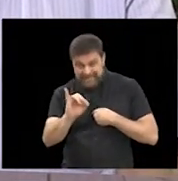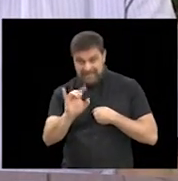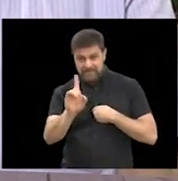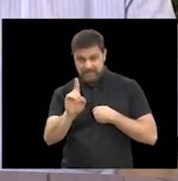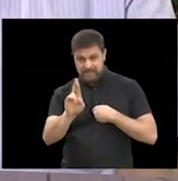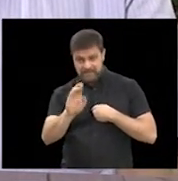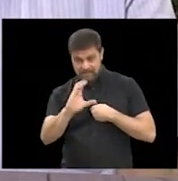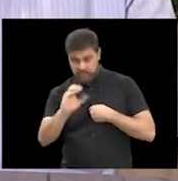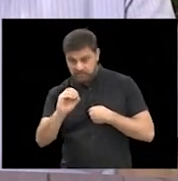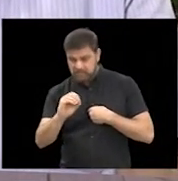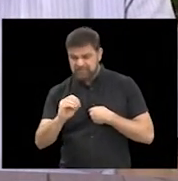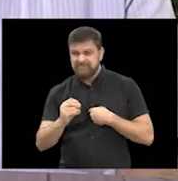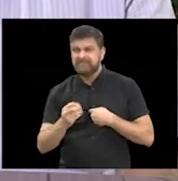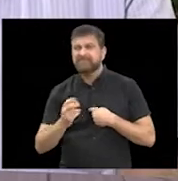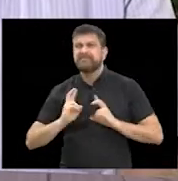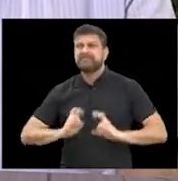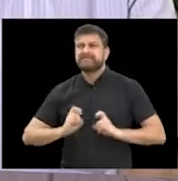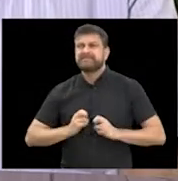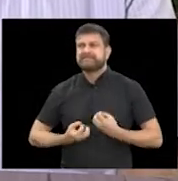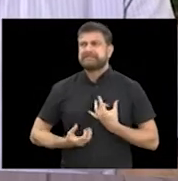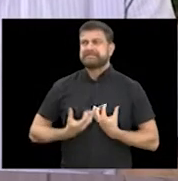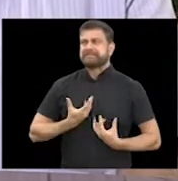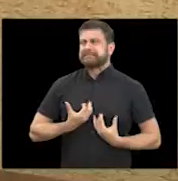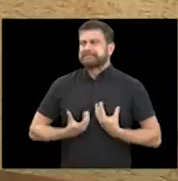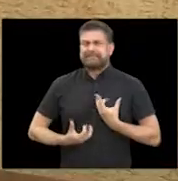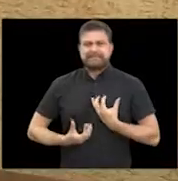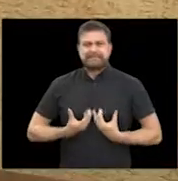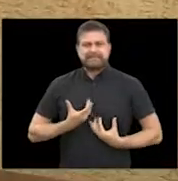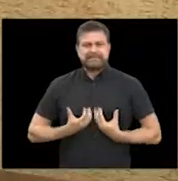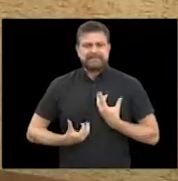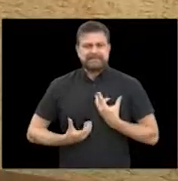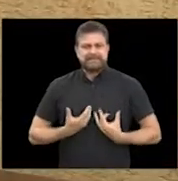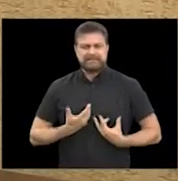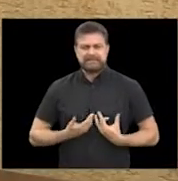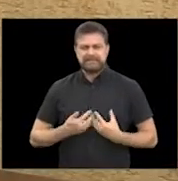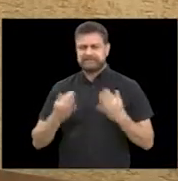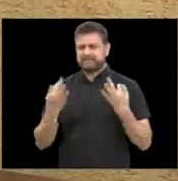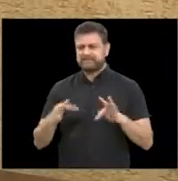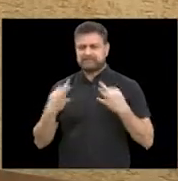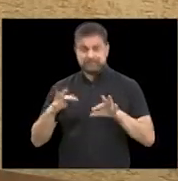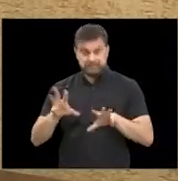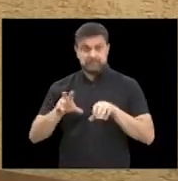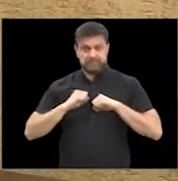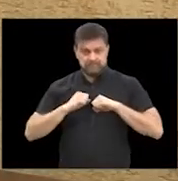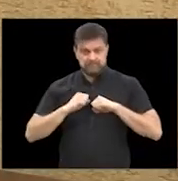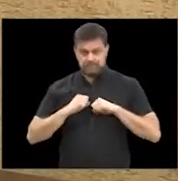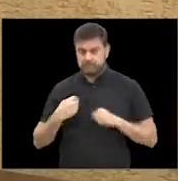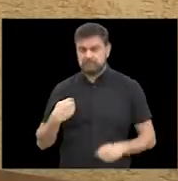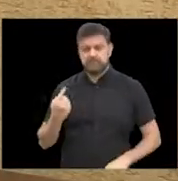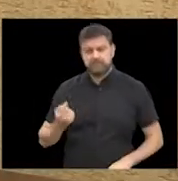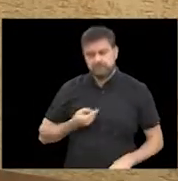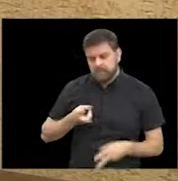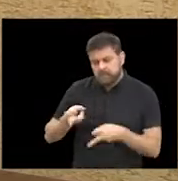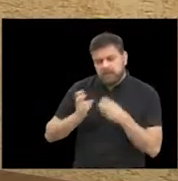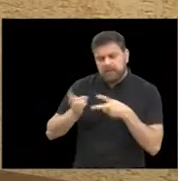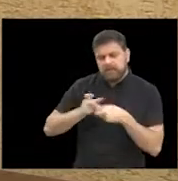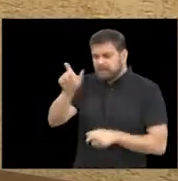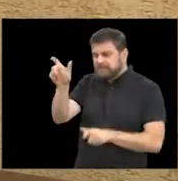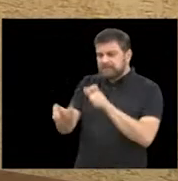passa a queimar aquela região e inflamar. É por isso que às vezes a gente percebe que as pessoas que